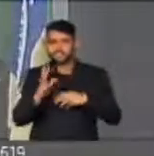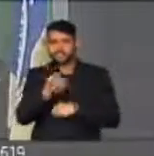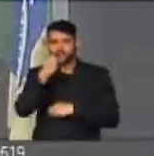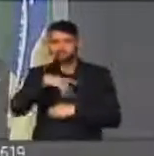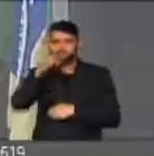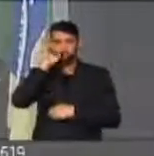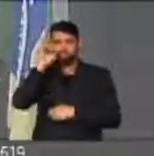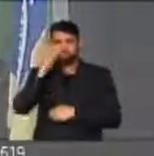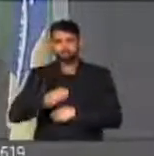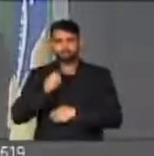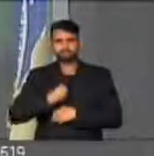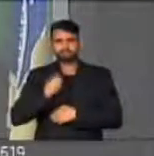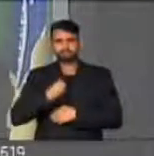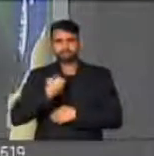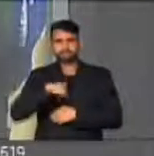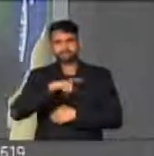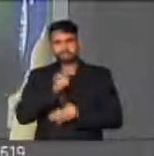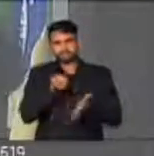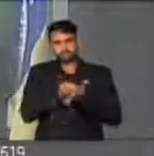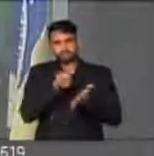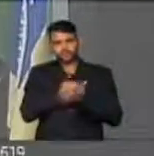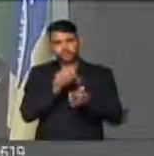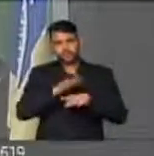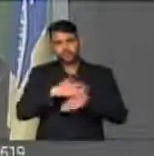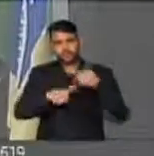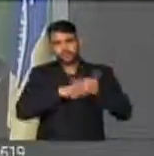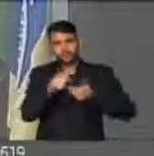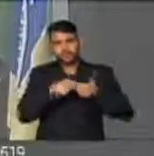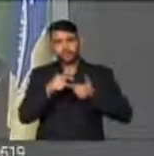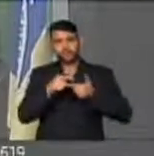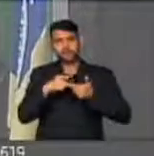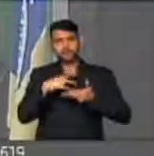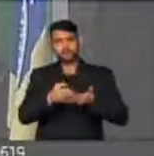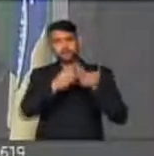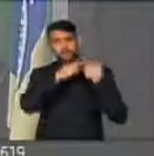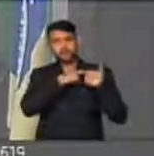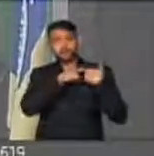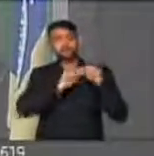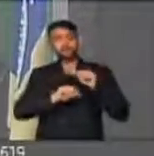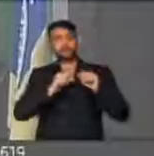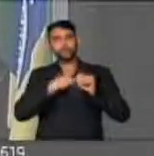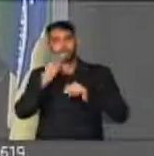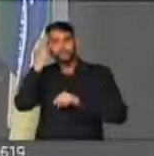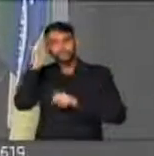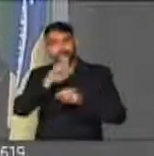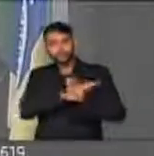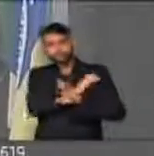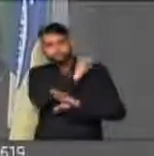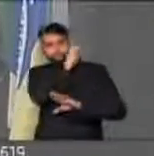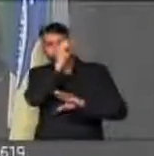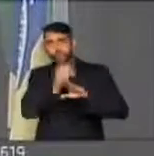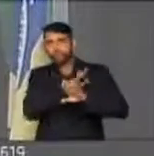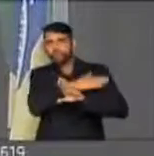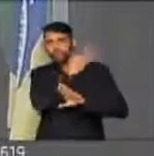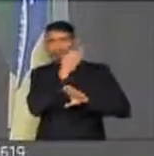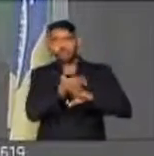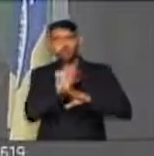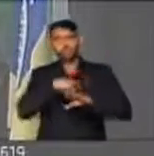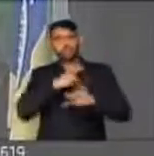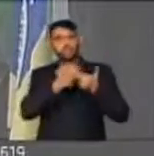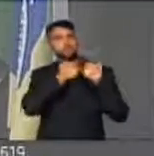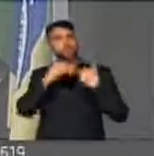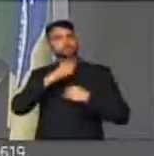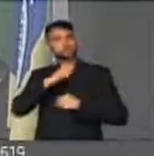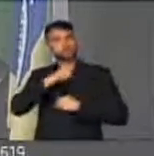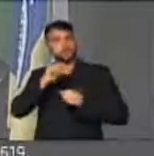cada dia, que nos cobra muita ação e responsabilidade do amanhecer ao alvorecer, porque